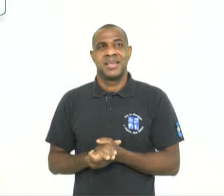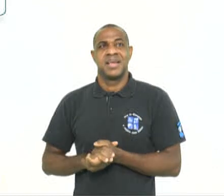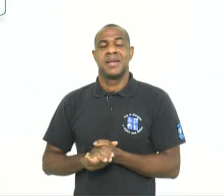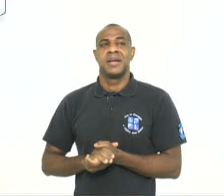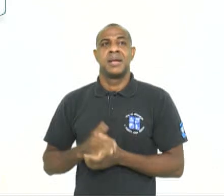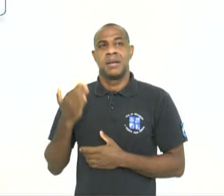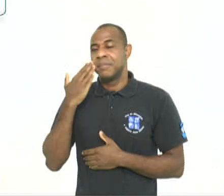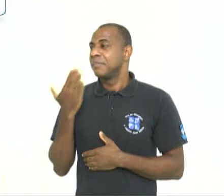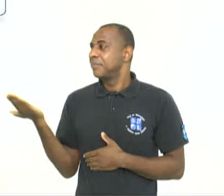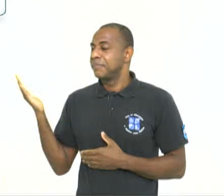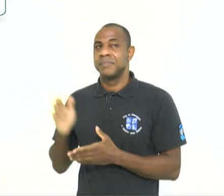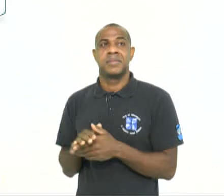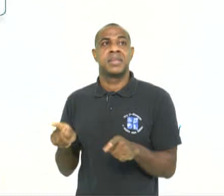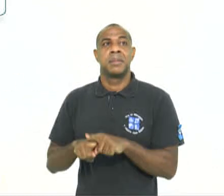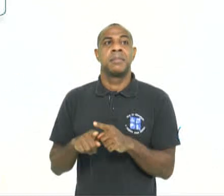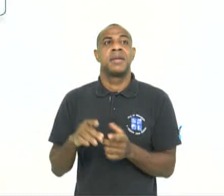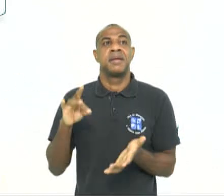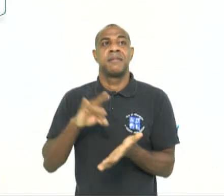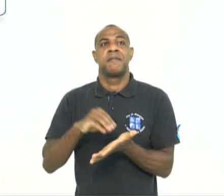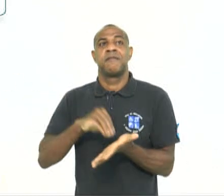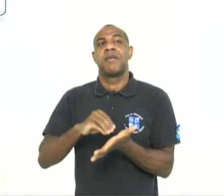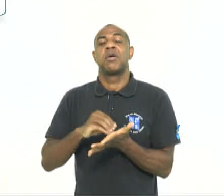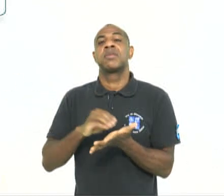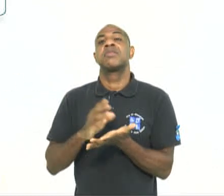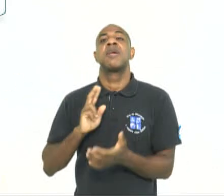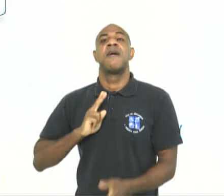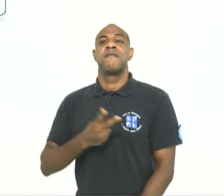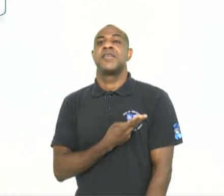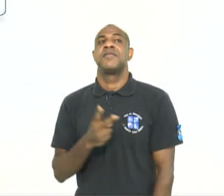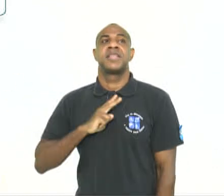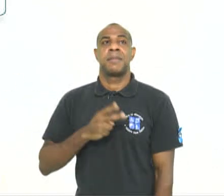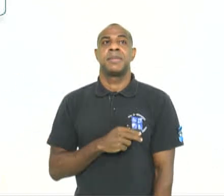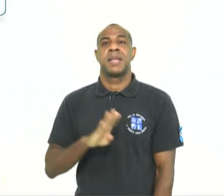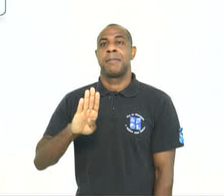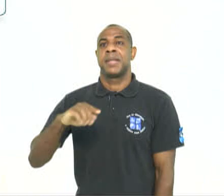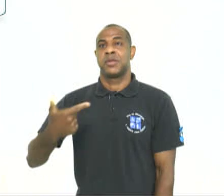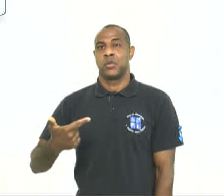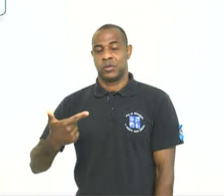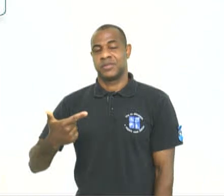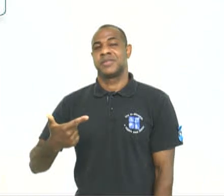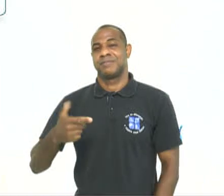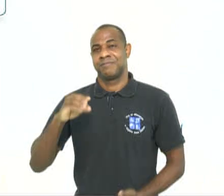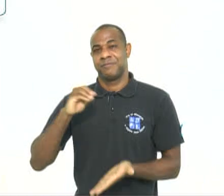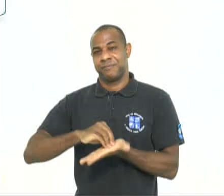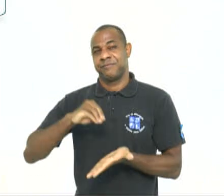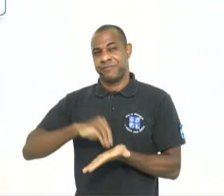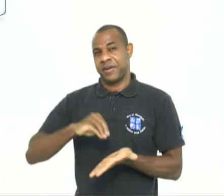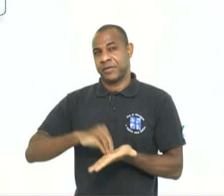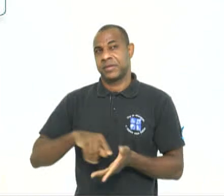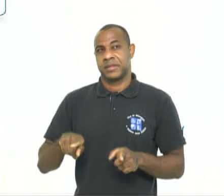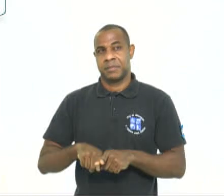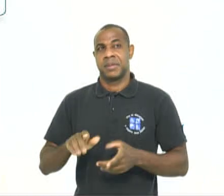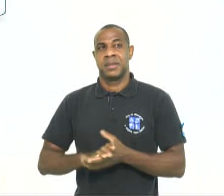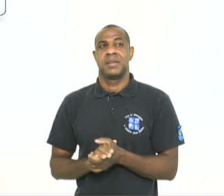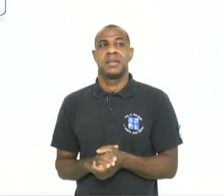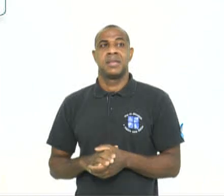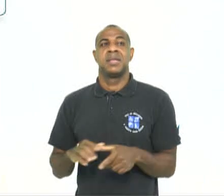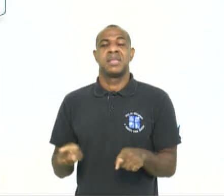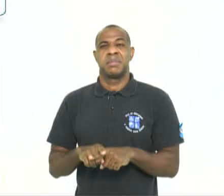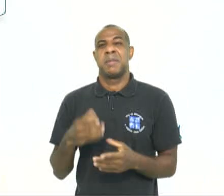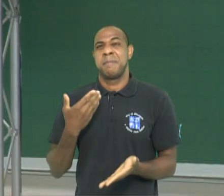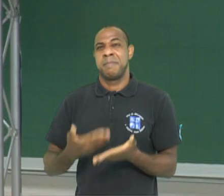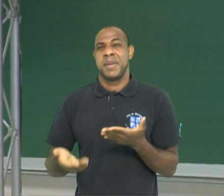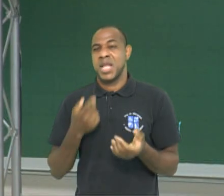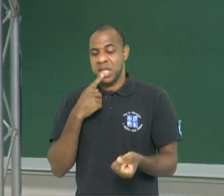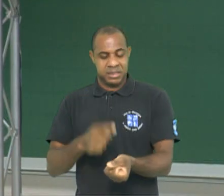ferropriva, ou de vitamina B12 e ácido fólico na alimentação, que é a megaloblástica, né? Ou por hemorragias ou devido a outras